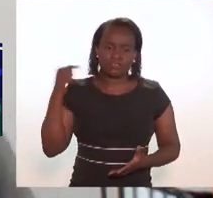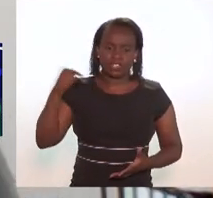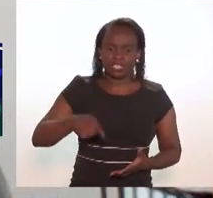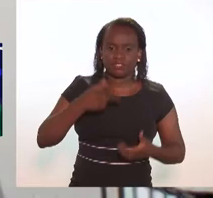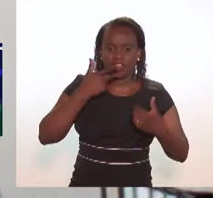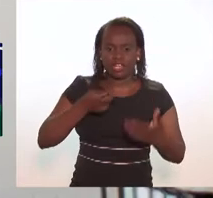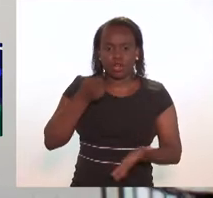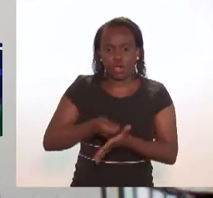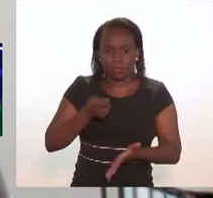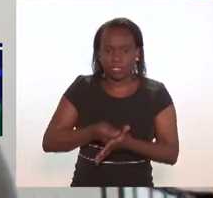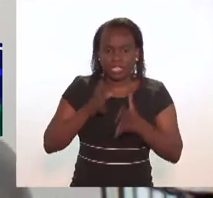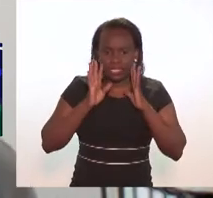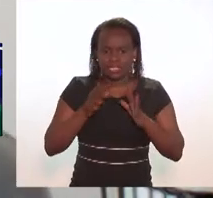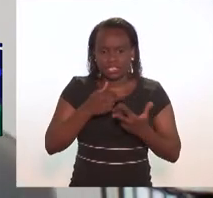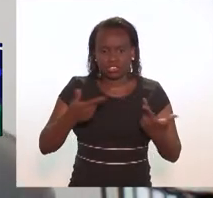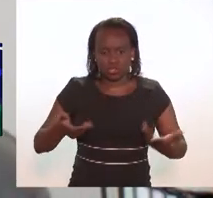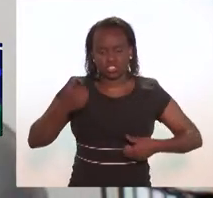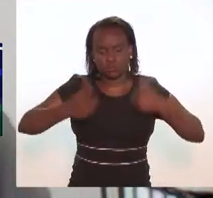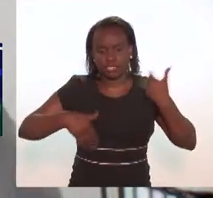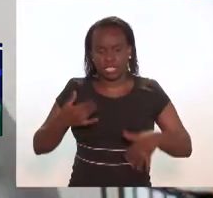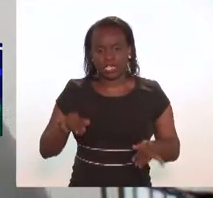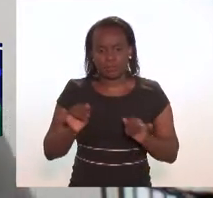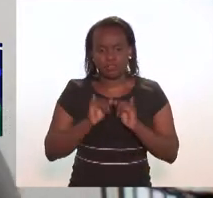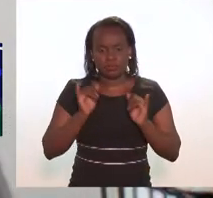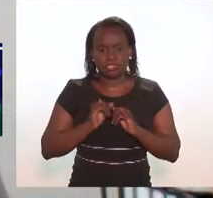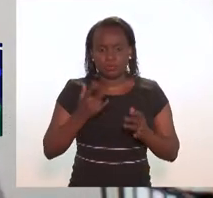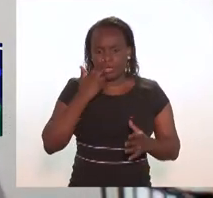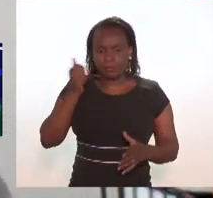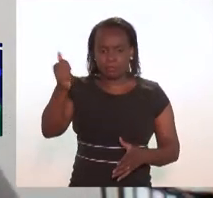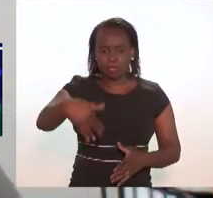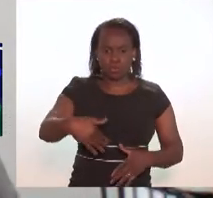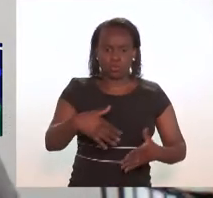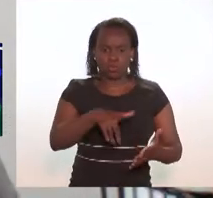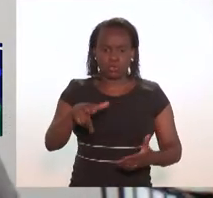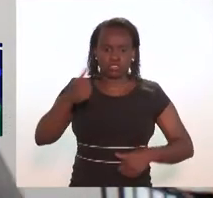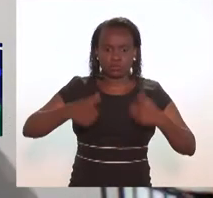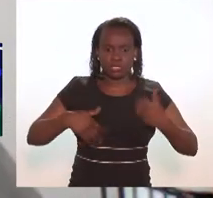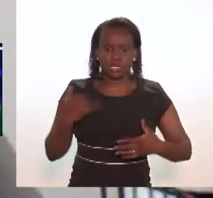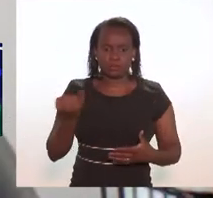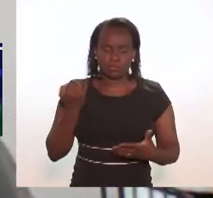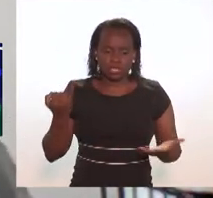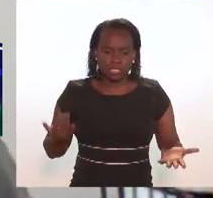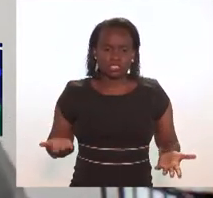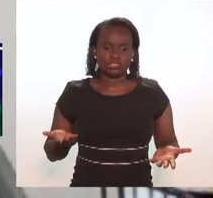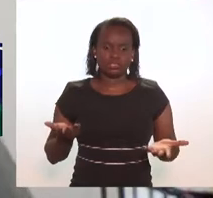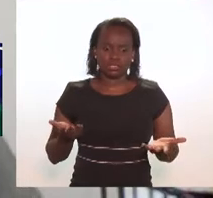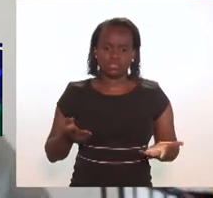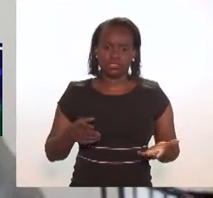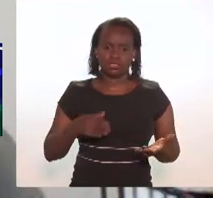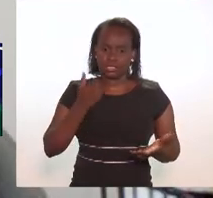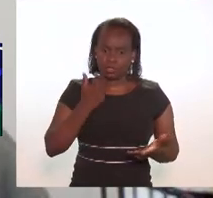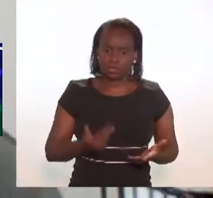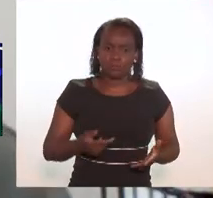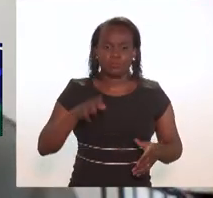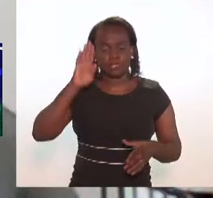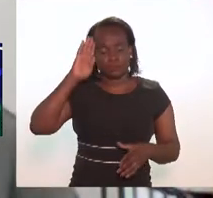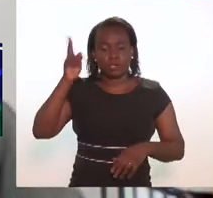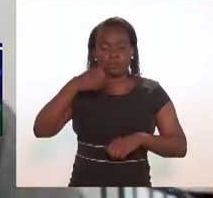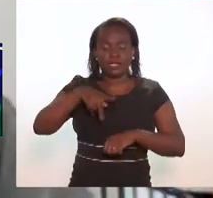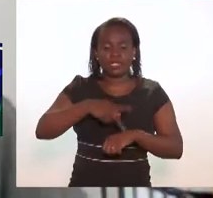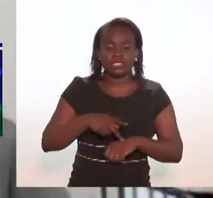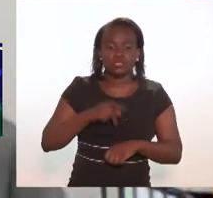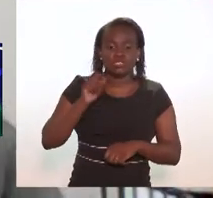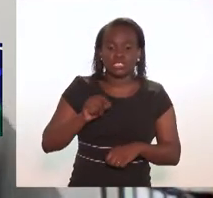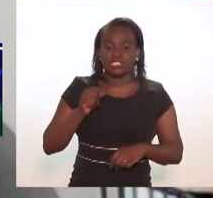nos obrigue a ouvir esse tipo de argumento, querendo desqualificar uma questão que é fundamental, um debate que é importante, especialmente num país que